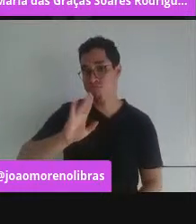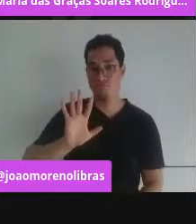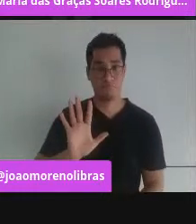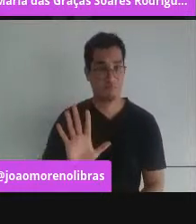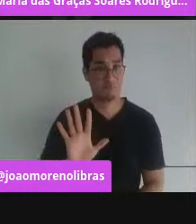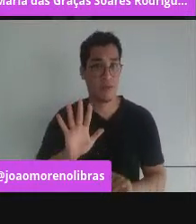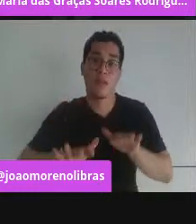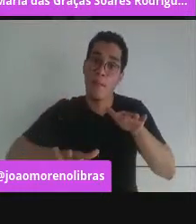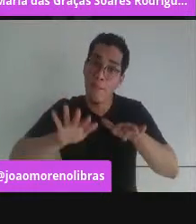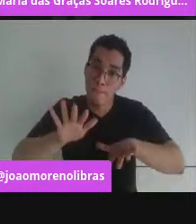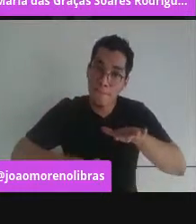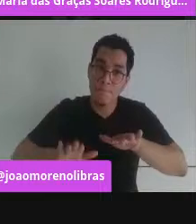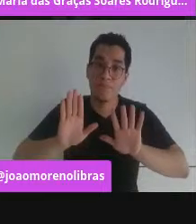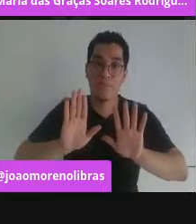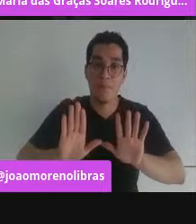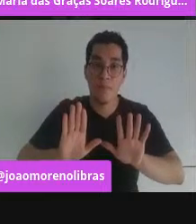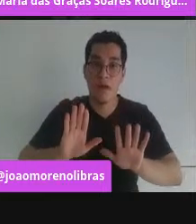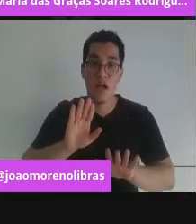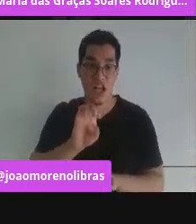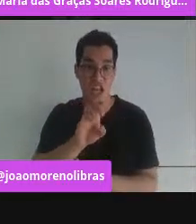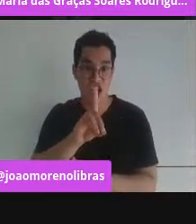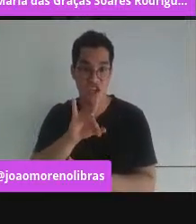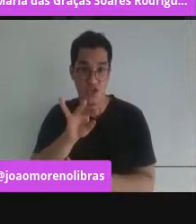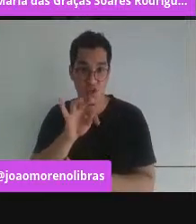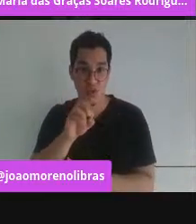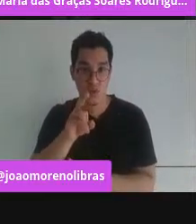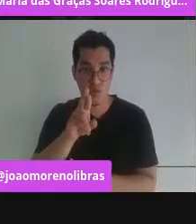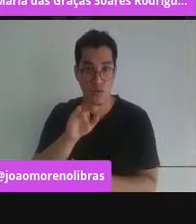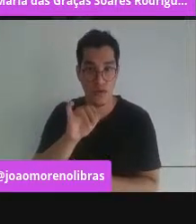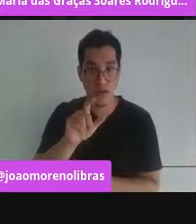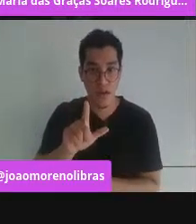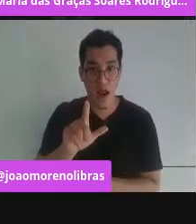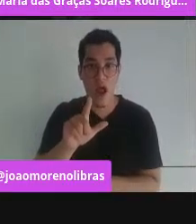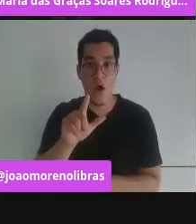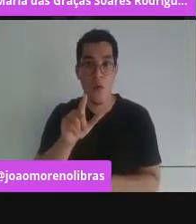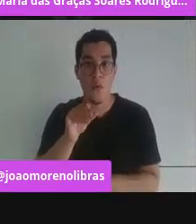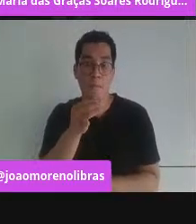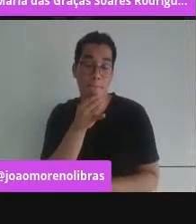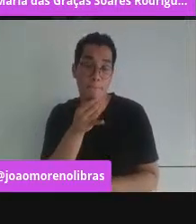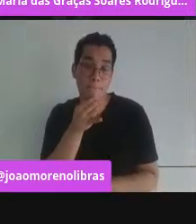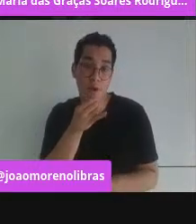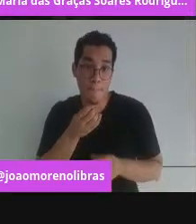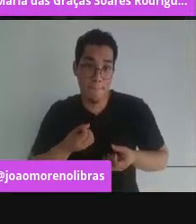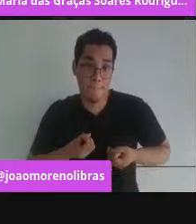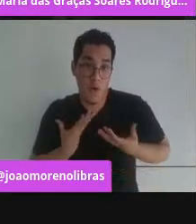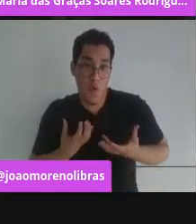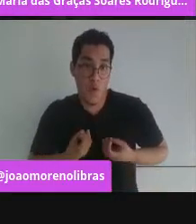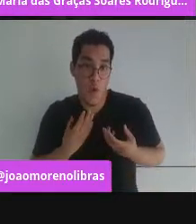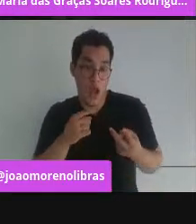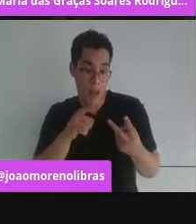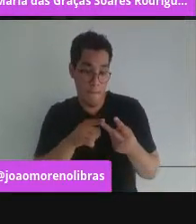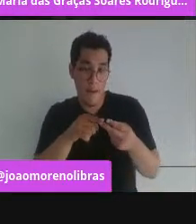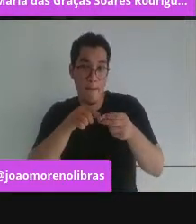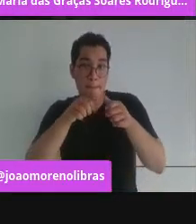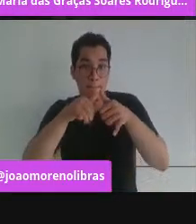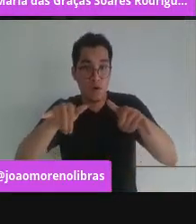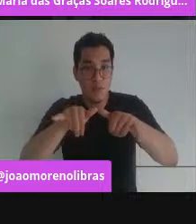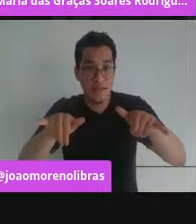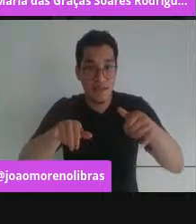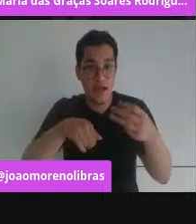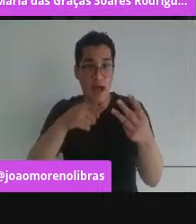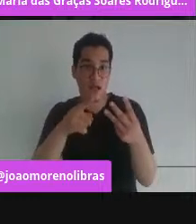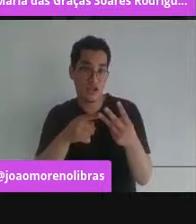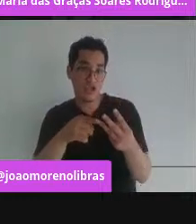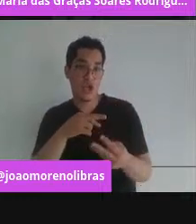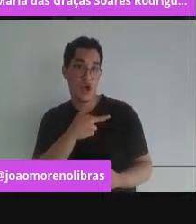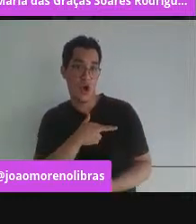editorial, ou de um poema, o texto de uma publicidade, de um discurso político, de uma novela, ou de um romance,